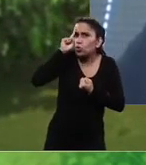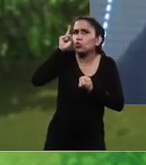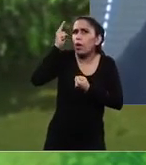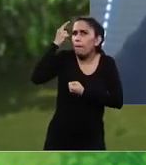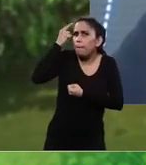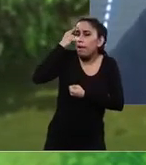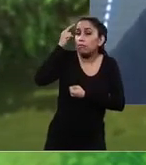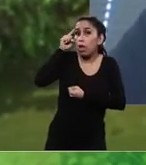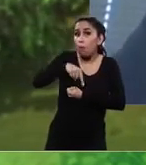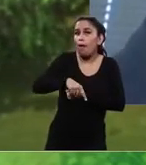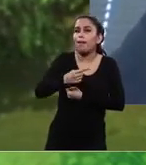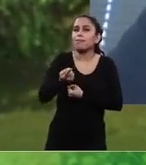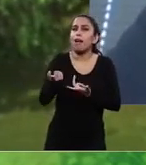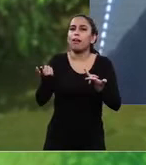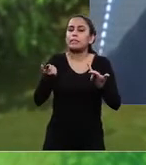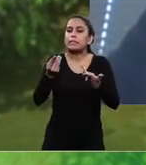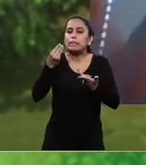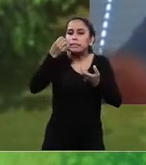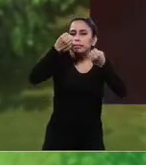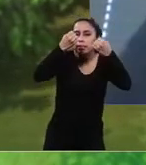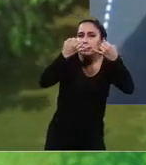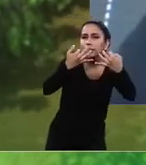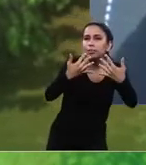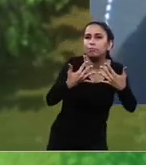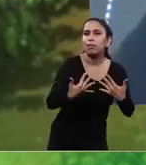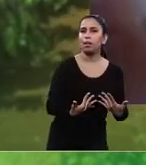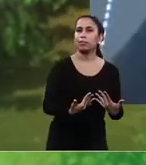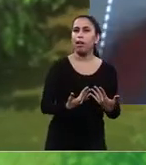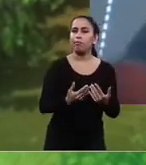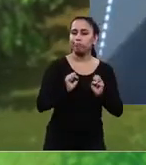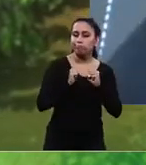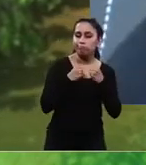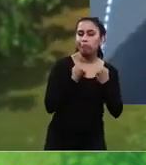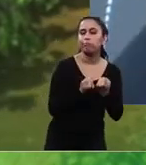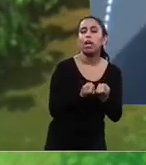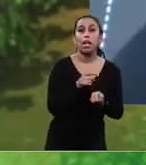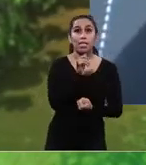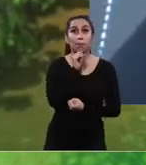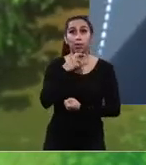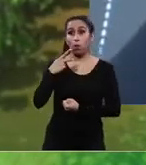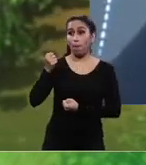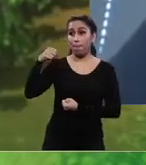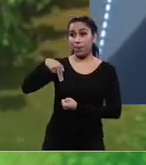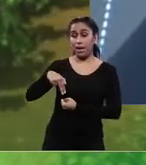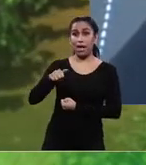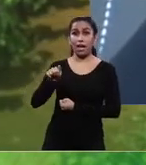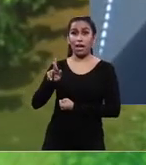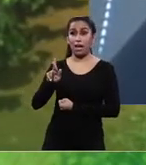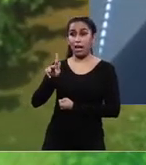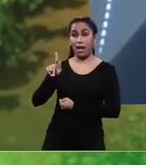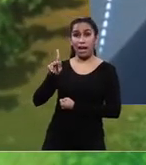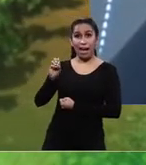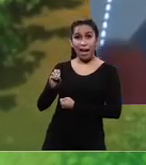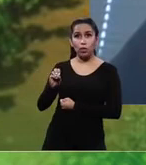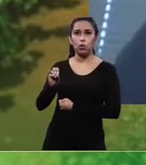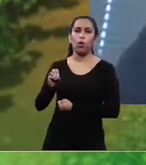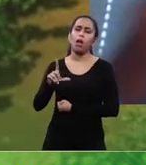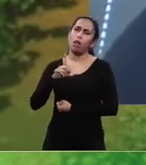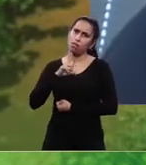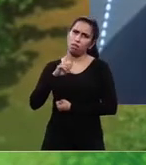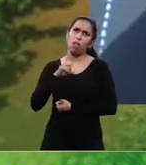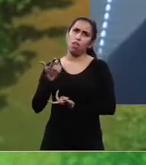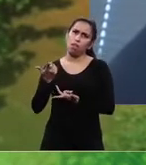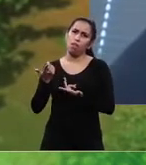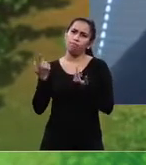narrativa ela depende de mostrarmos efetivamente. A gente tem, por exemplo, o Panagro, que é uma iniciativa que também temos aí a parceria